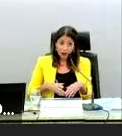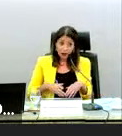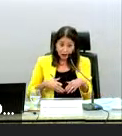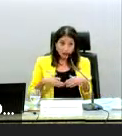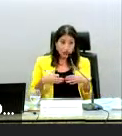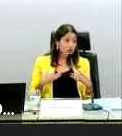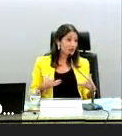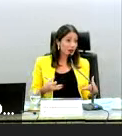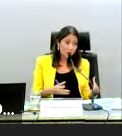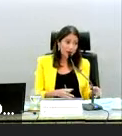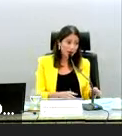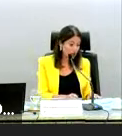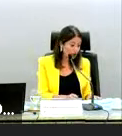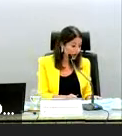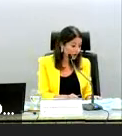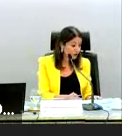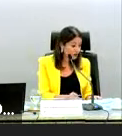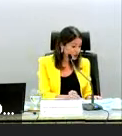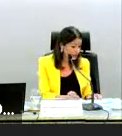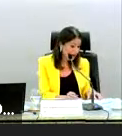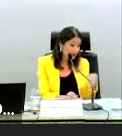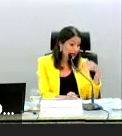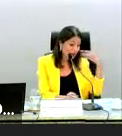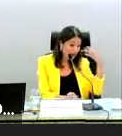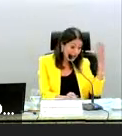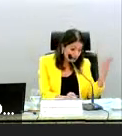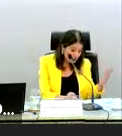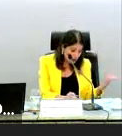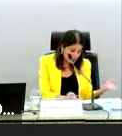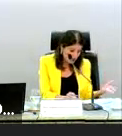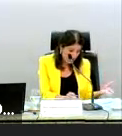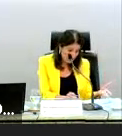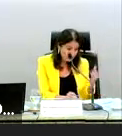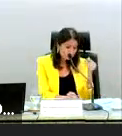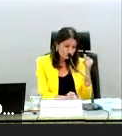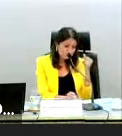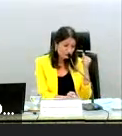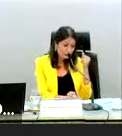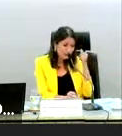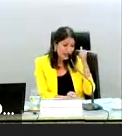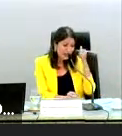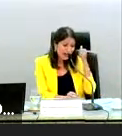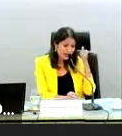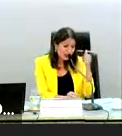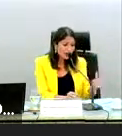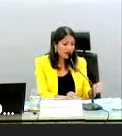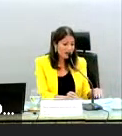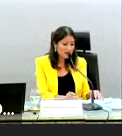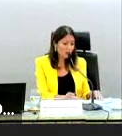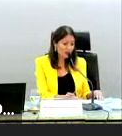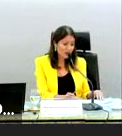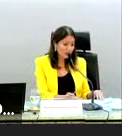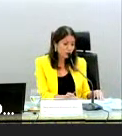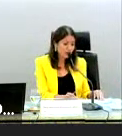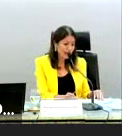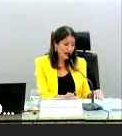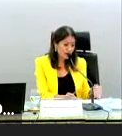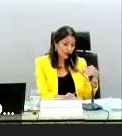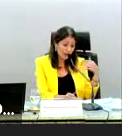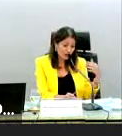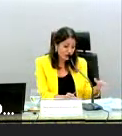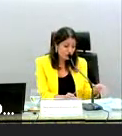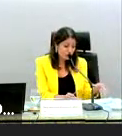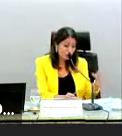lá extremamente vitimizada, revitimizada. A não realização dos abortos